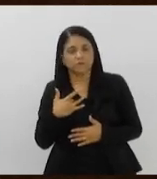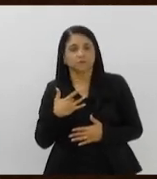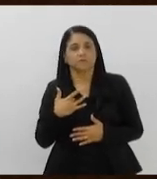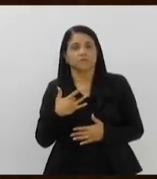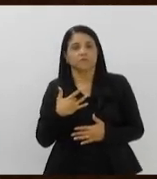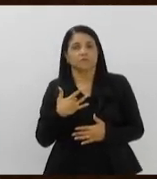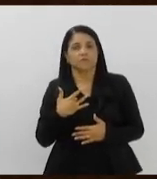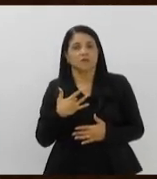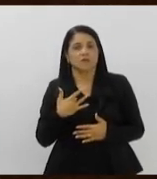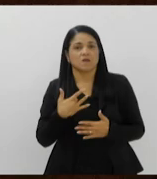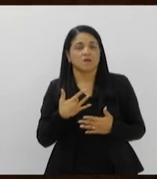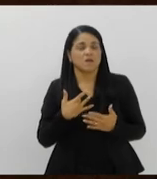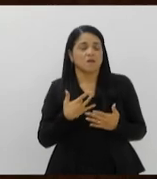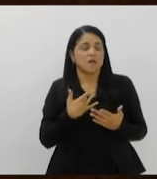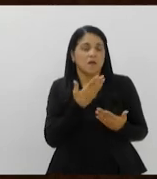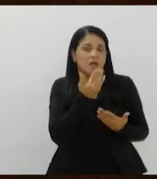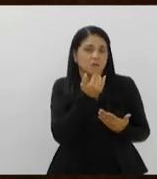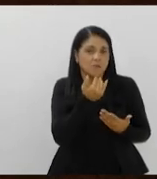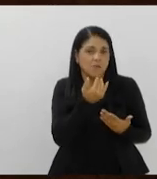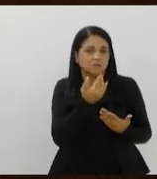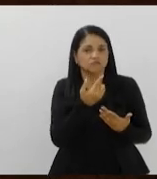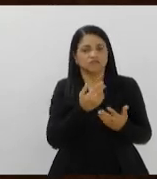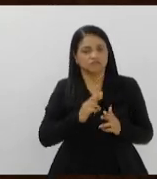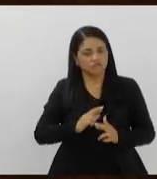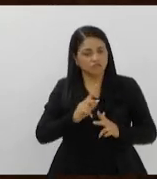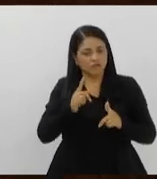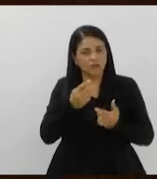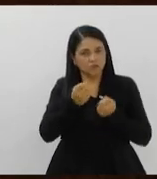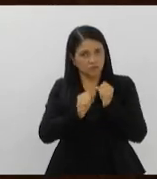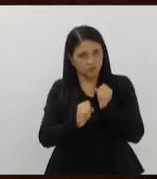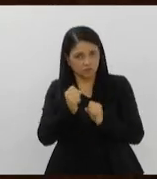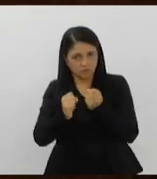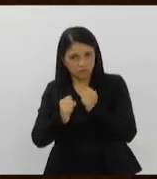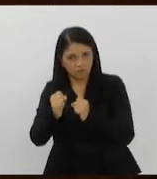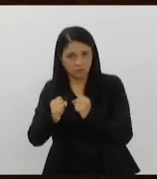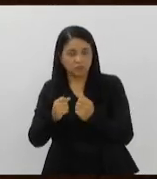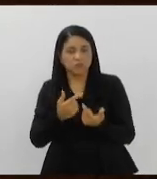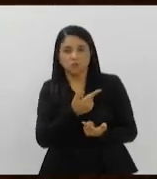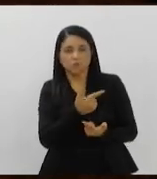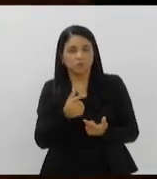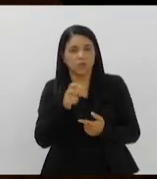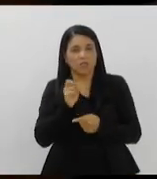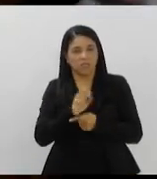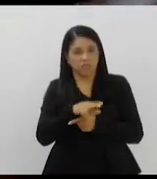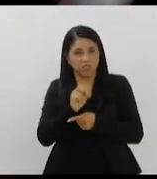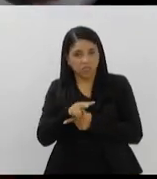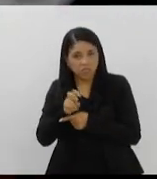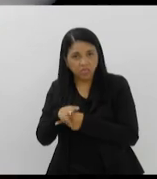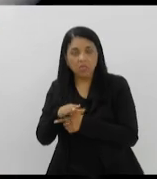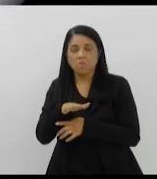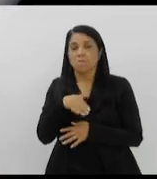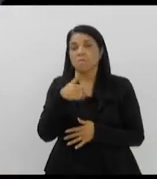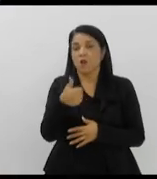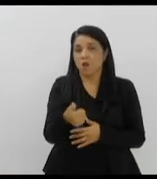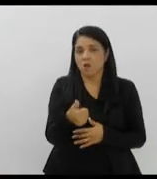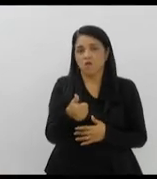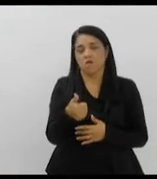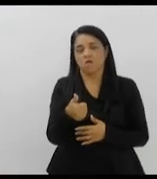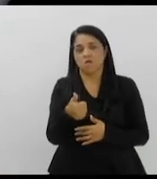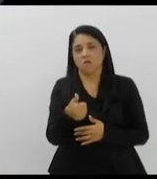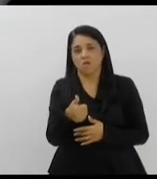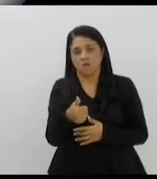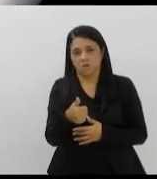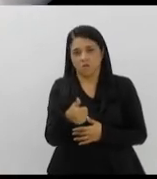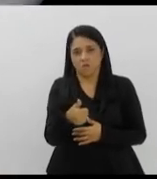que não sejam industrializados, que não utilizem agrotóxicos, com certeza a gente vai melhorar e